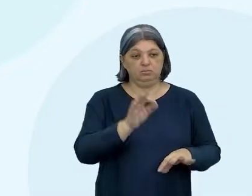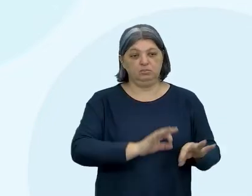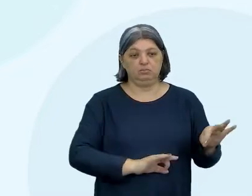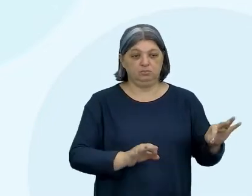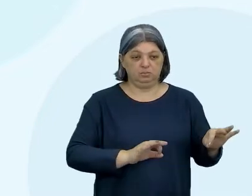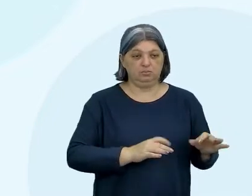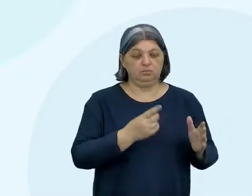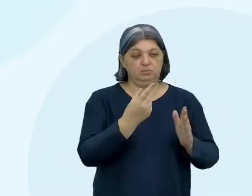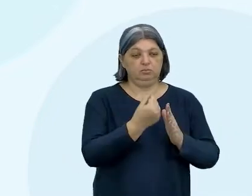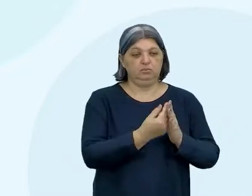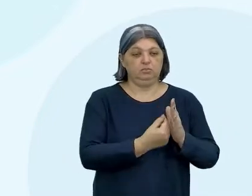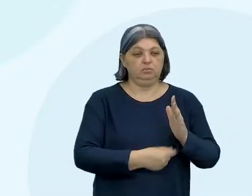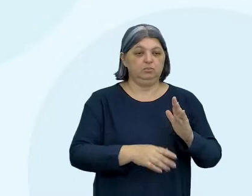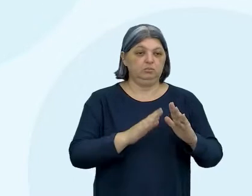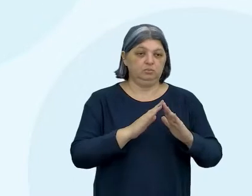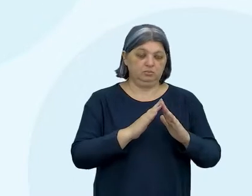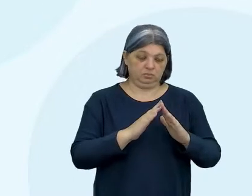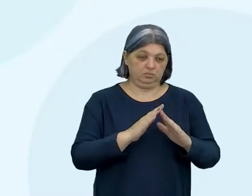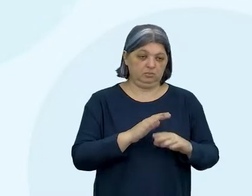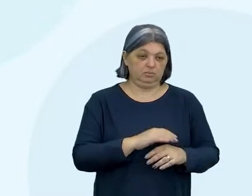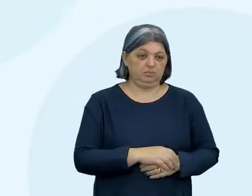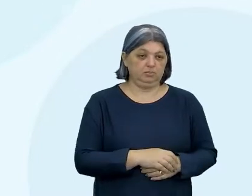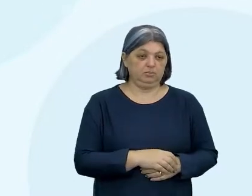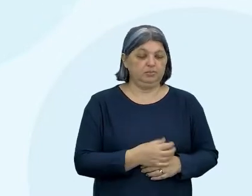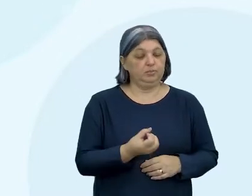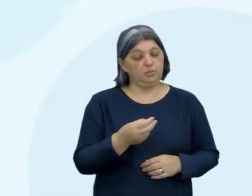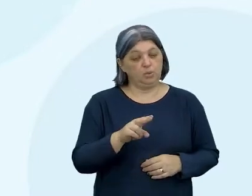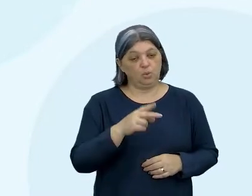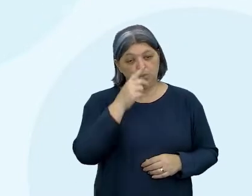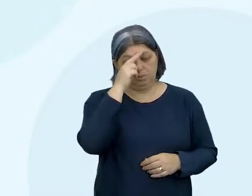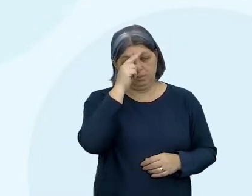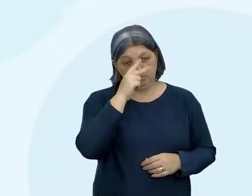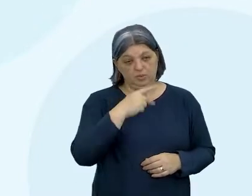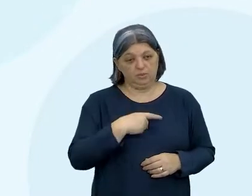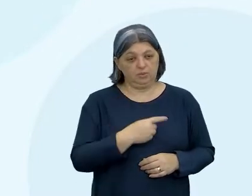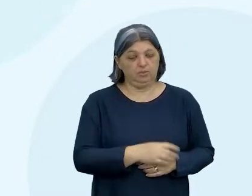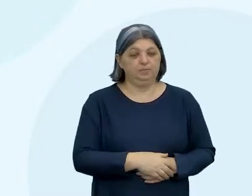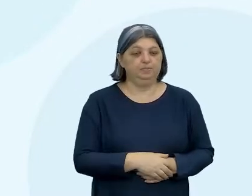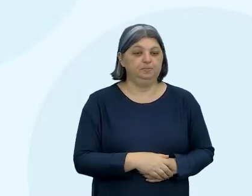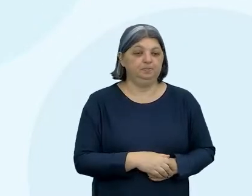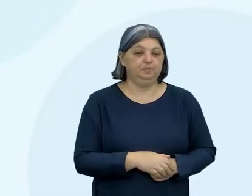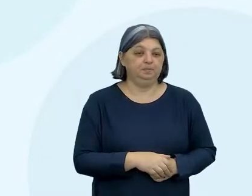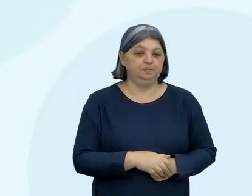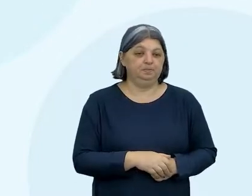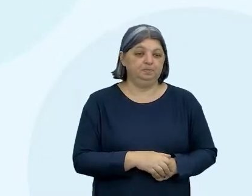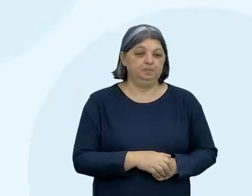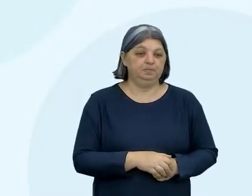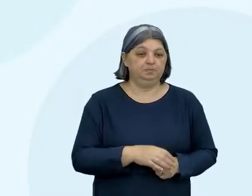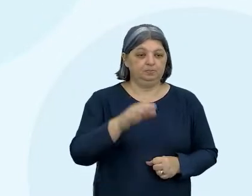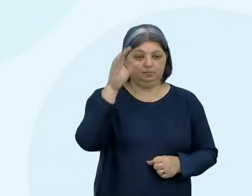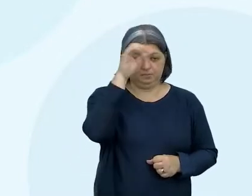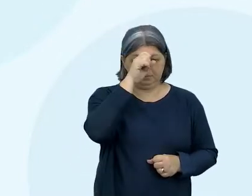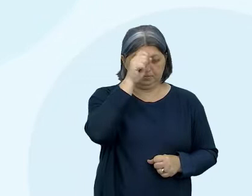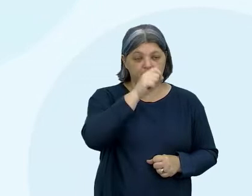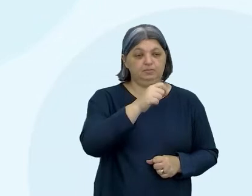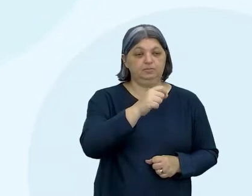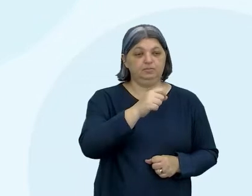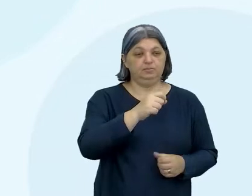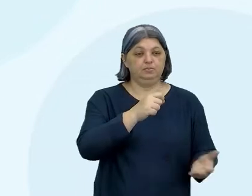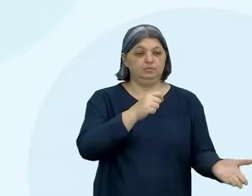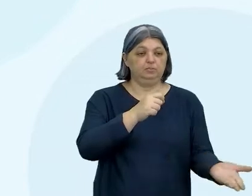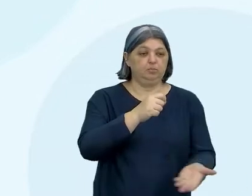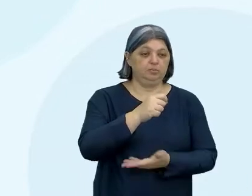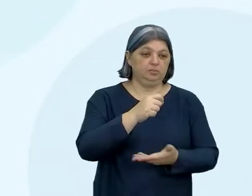compreender o planejamento do orçamento doméstico ou pessoal. A aprendizagem baseada em